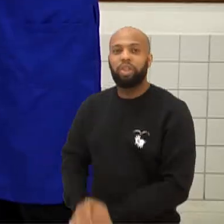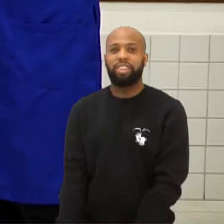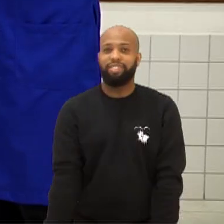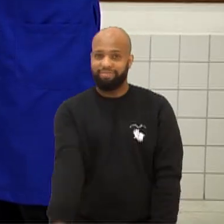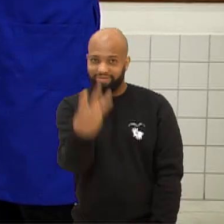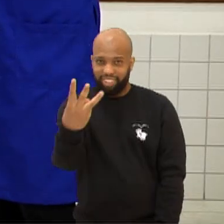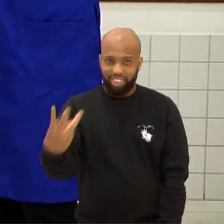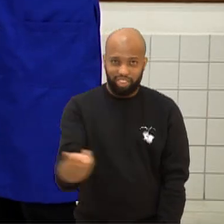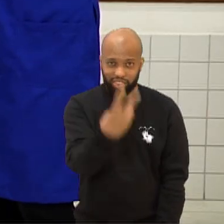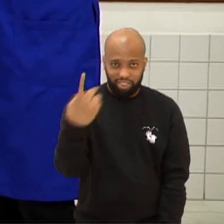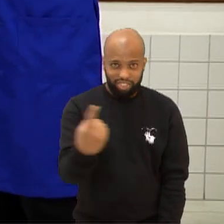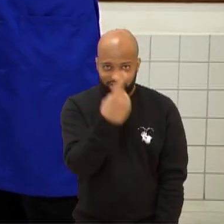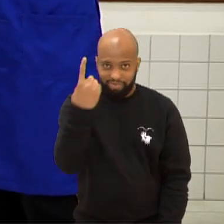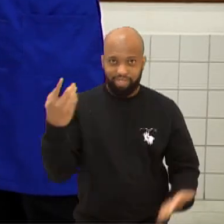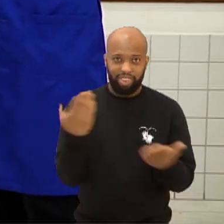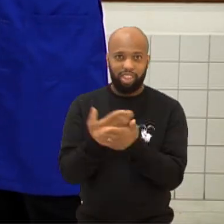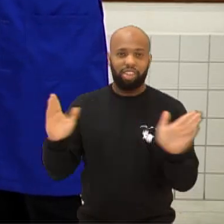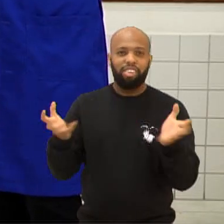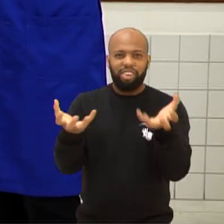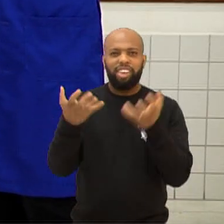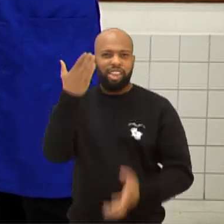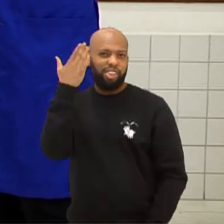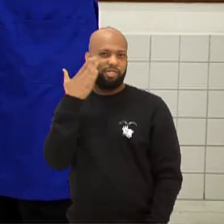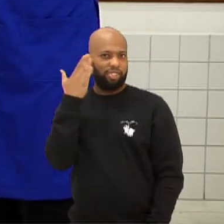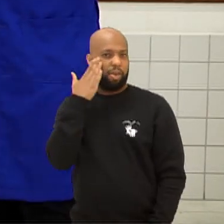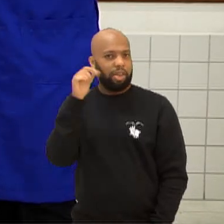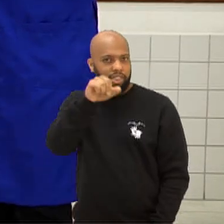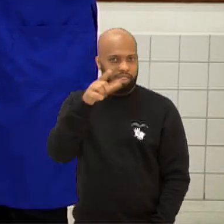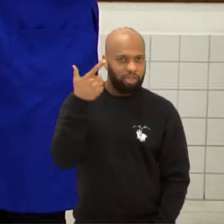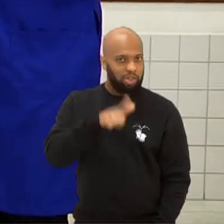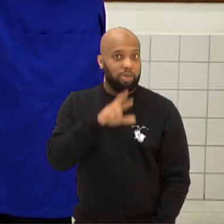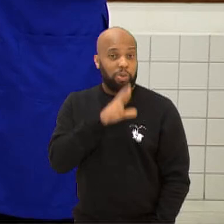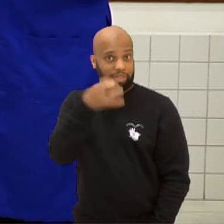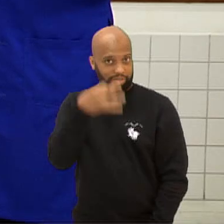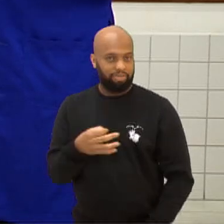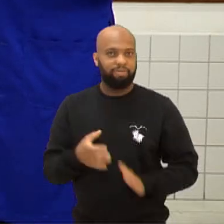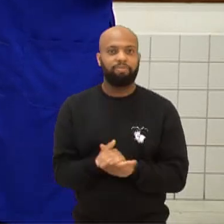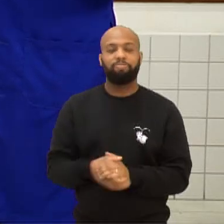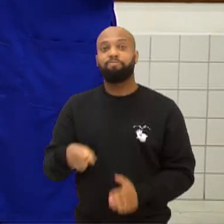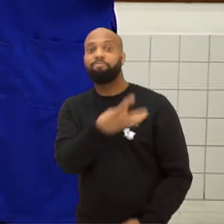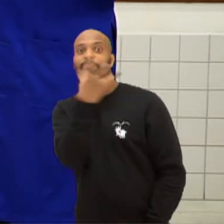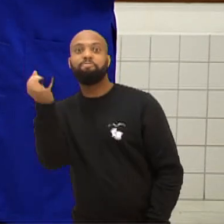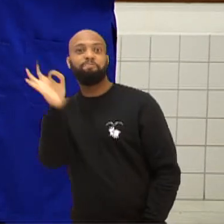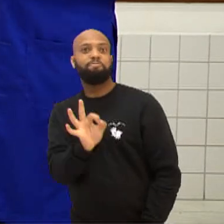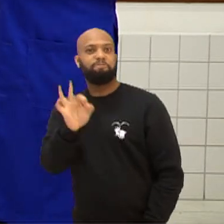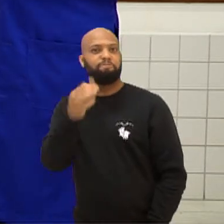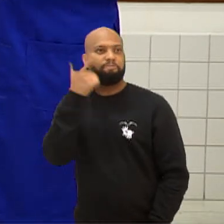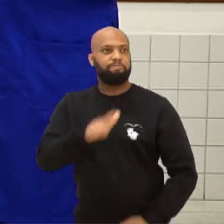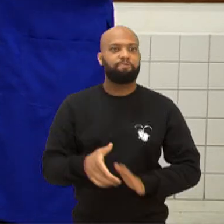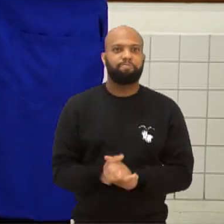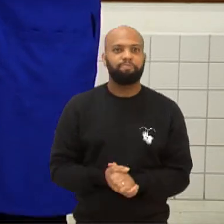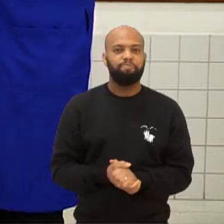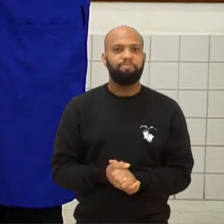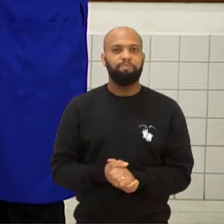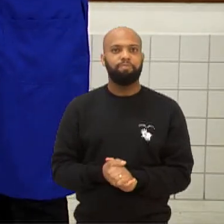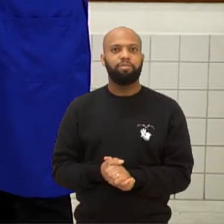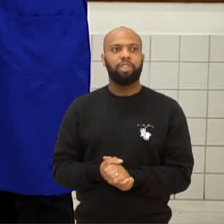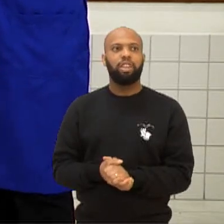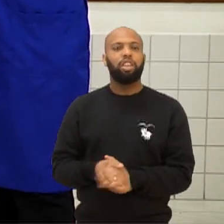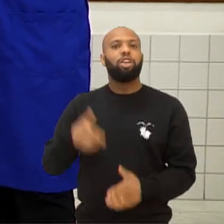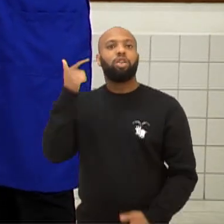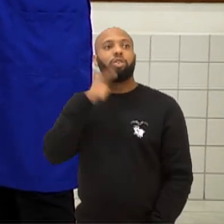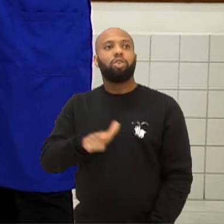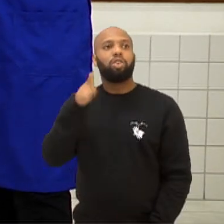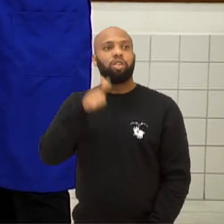3, 2, 1. Vamos lá, quero ver quem acertou aí. Vamos ver quantos acertaram. Vamos lá, tempo acabado. Quantos